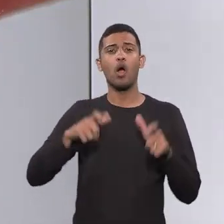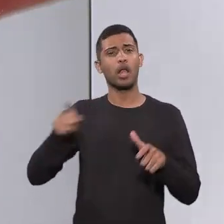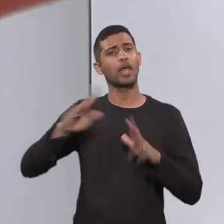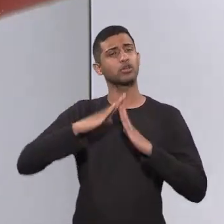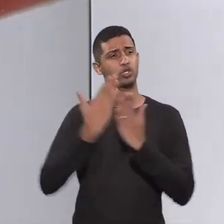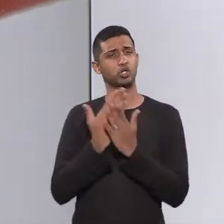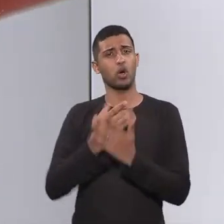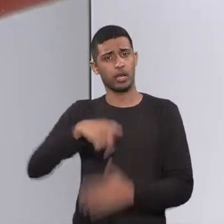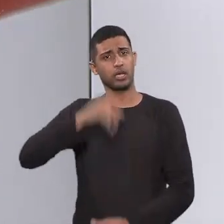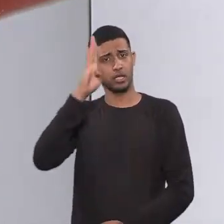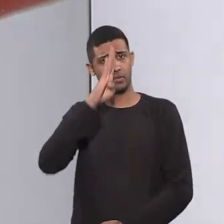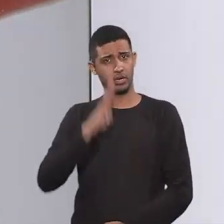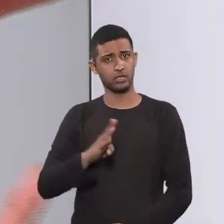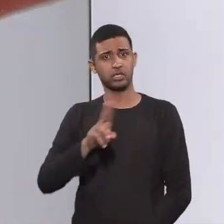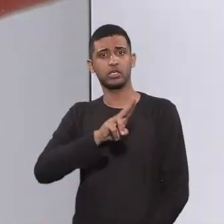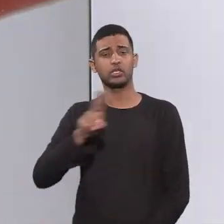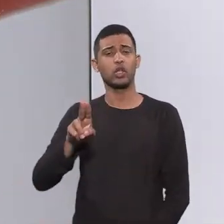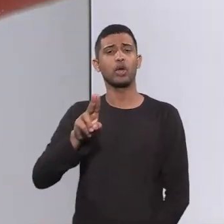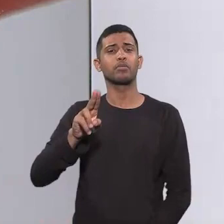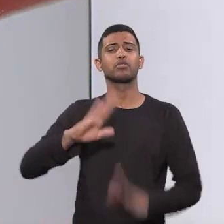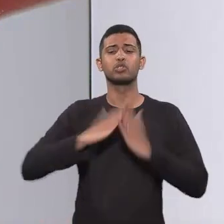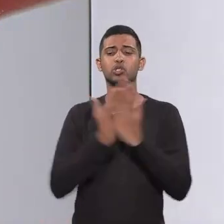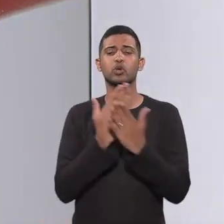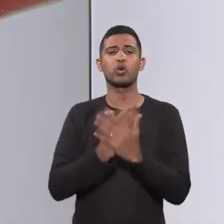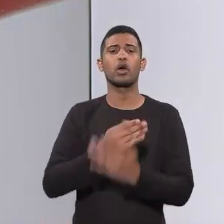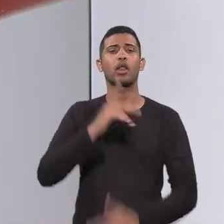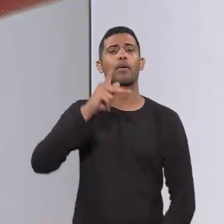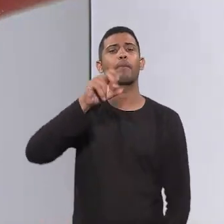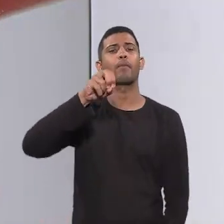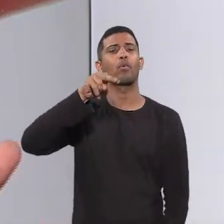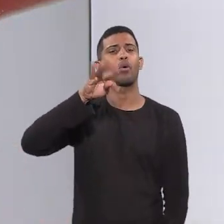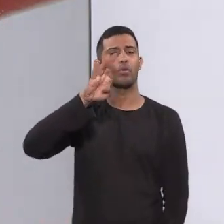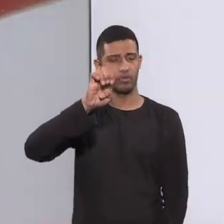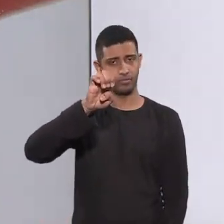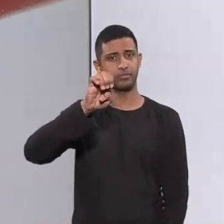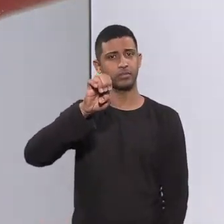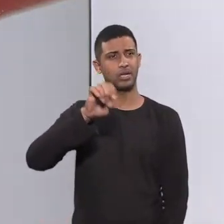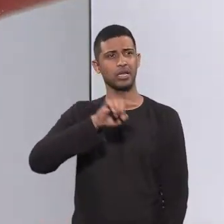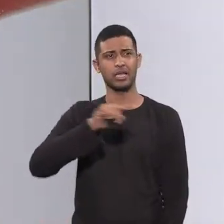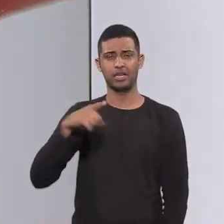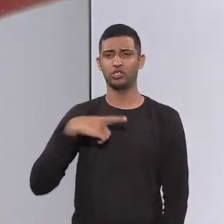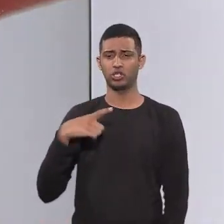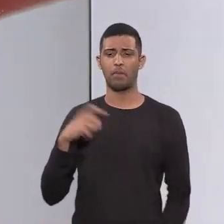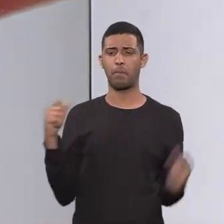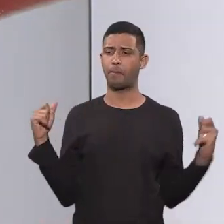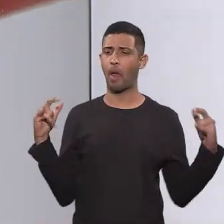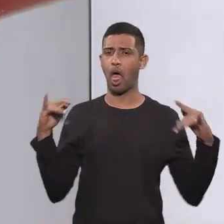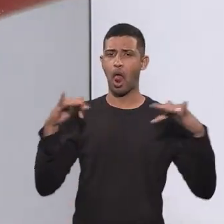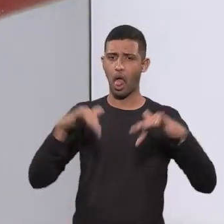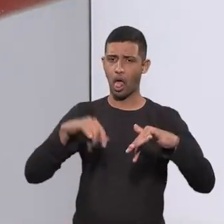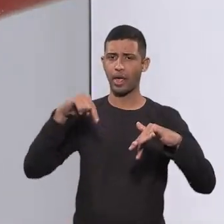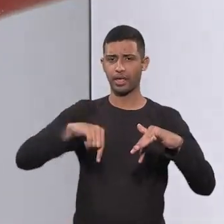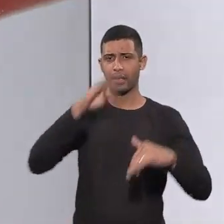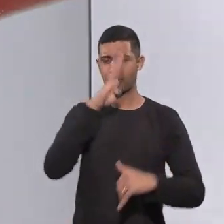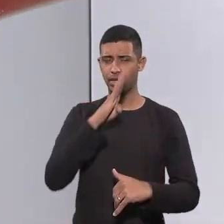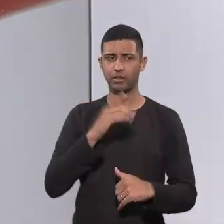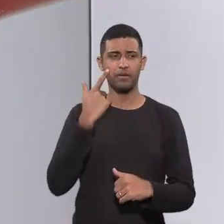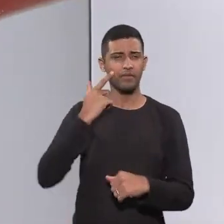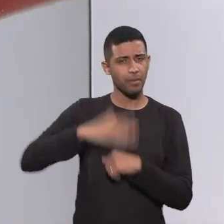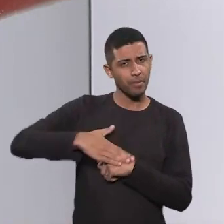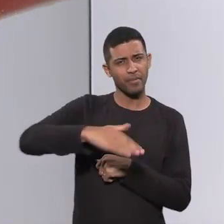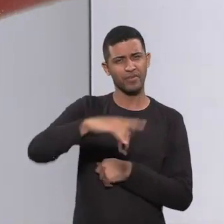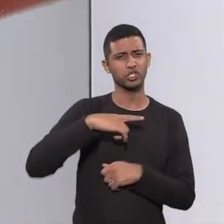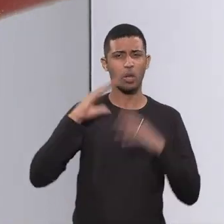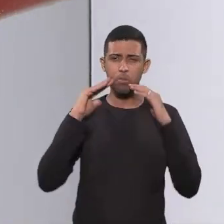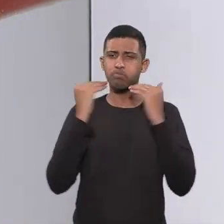escola bastante conhecida aqui no Brasil, que é a Escola da Ponte, né? Que inclusive o professor Zé Pacheco se encontra no Brasil, né? E vai estar agora, recentemente,